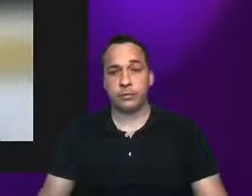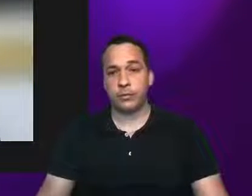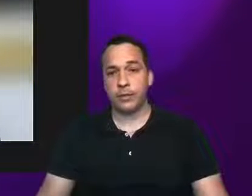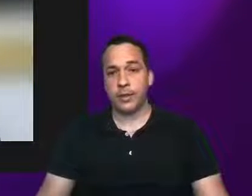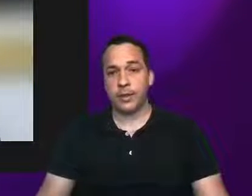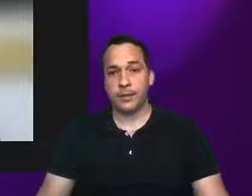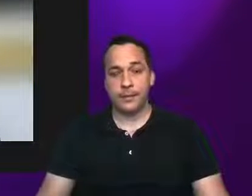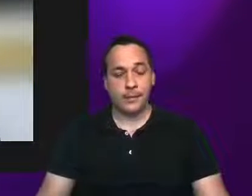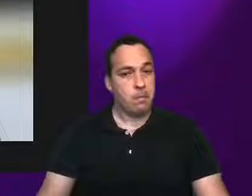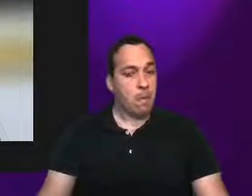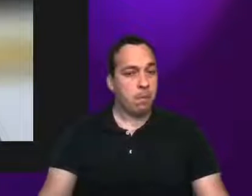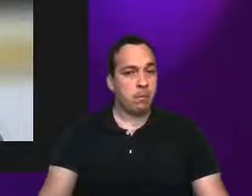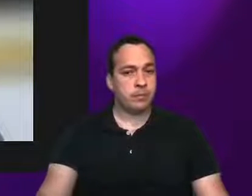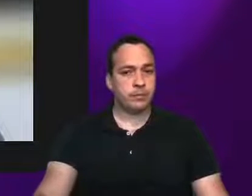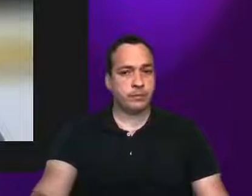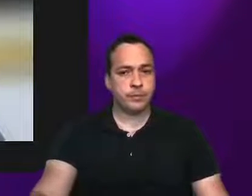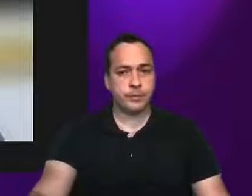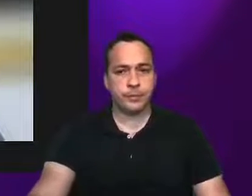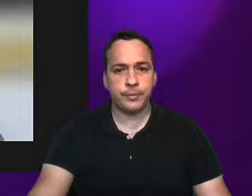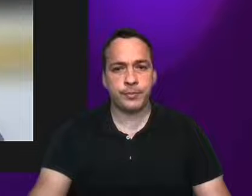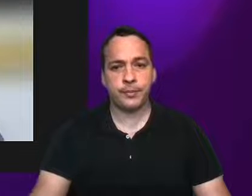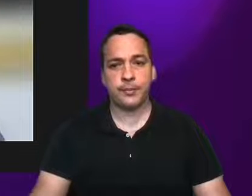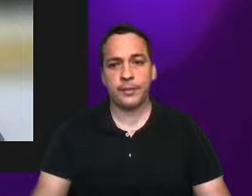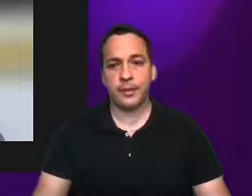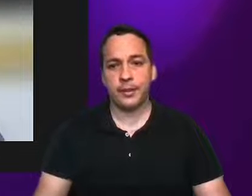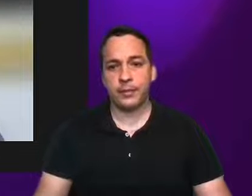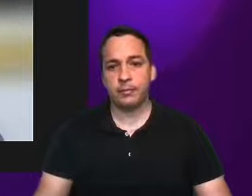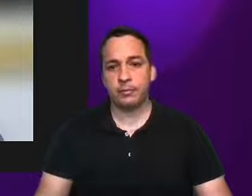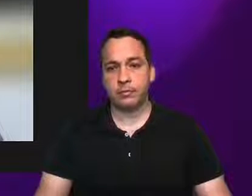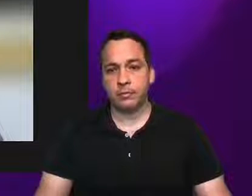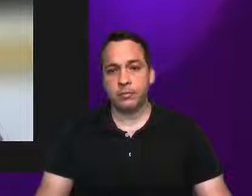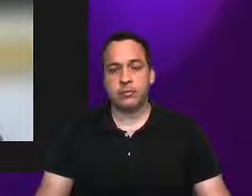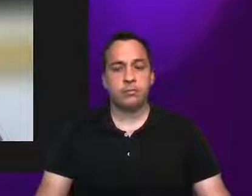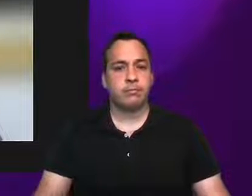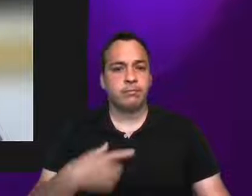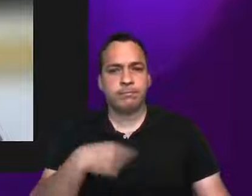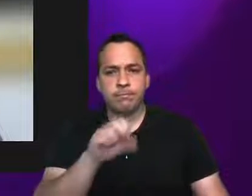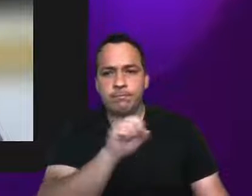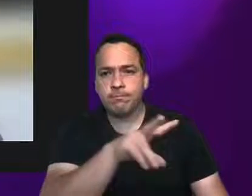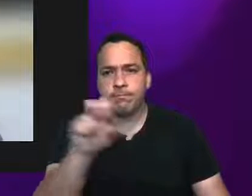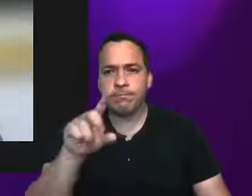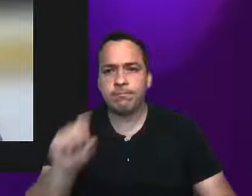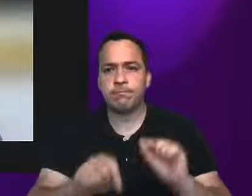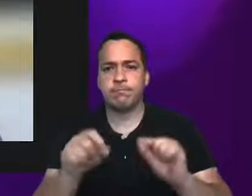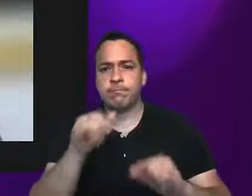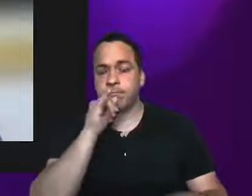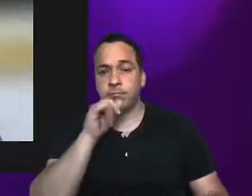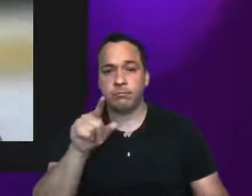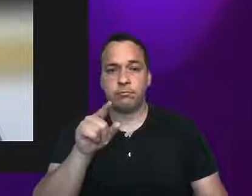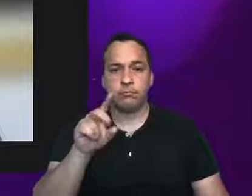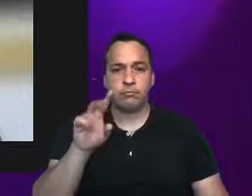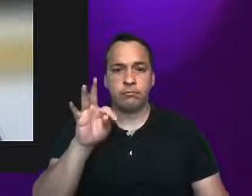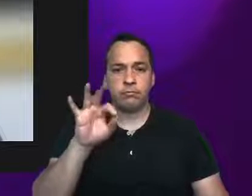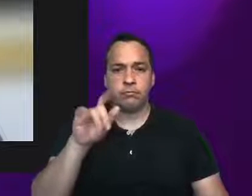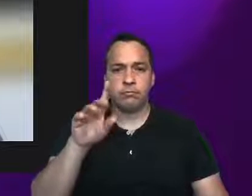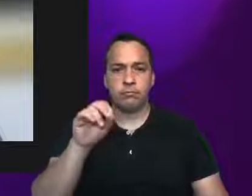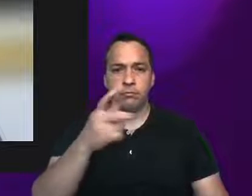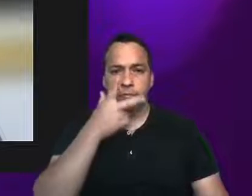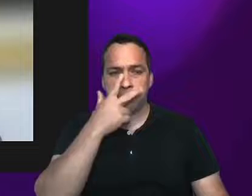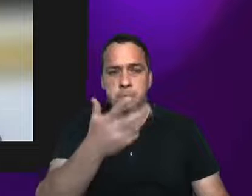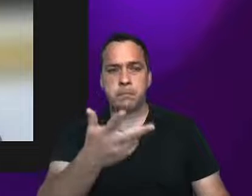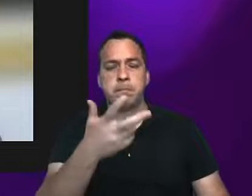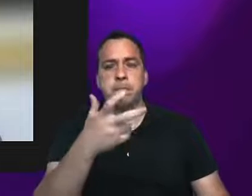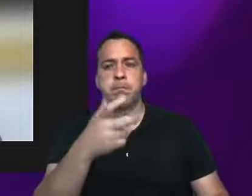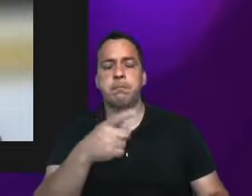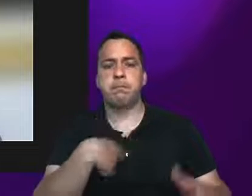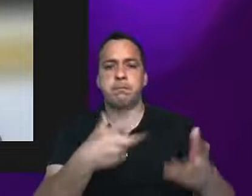fica sem tempo, e a gente está vendo, hoje a gente observa o Vexus, e o Tiago deve concordar, eu assisti